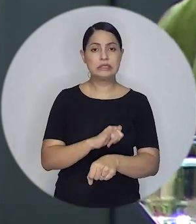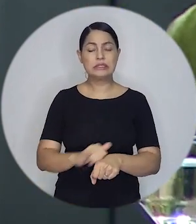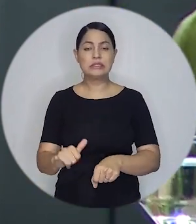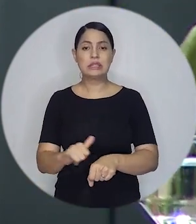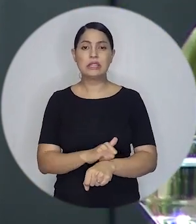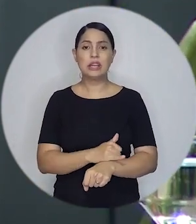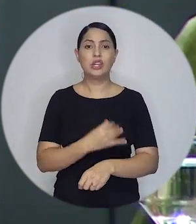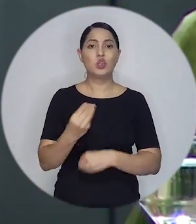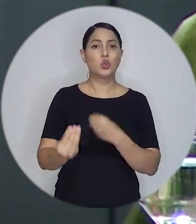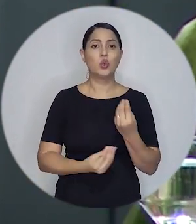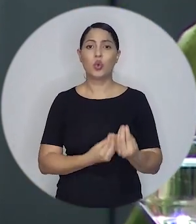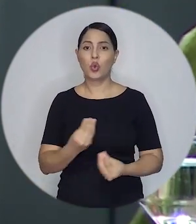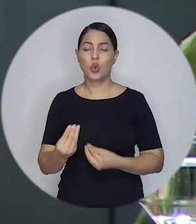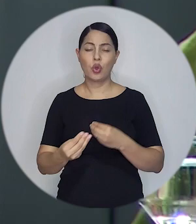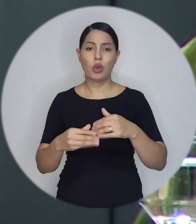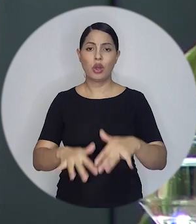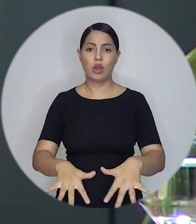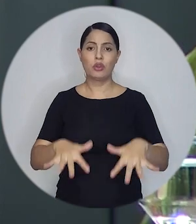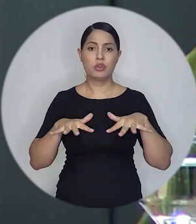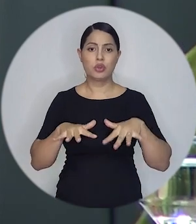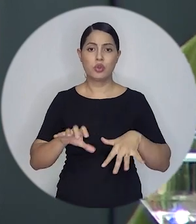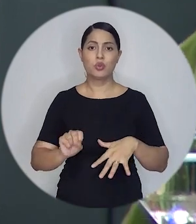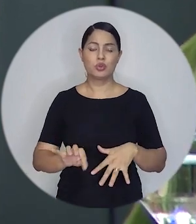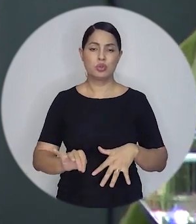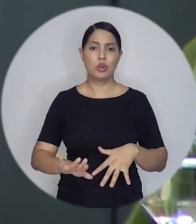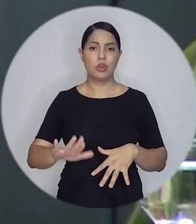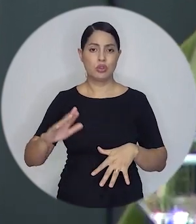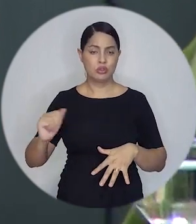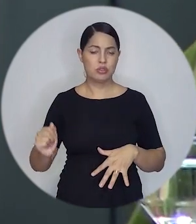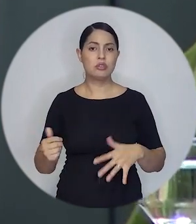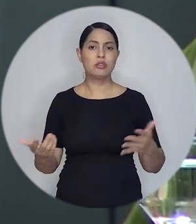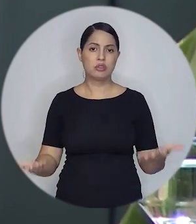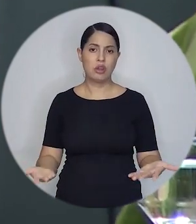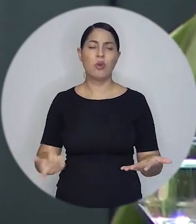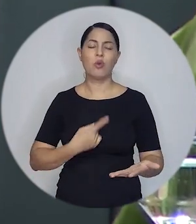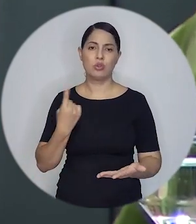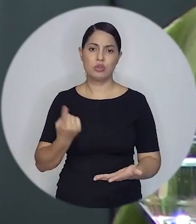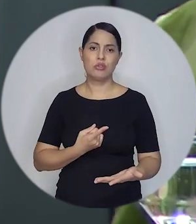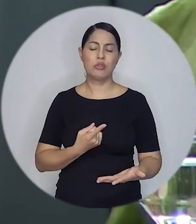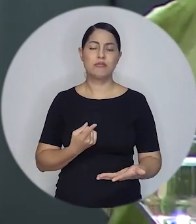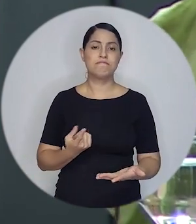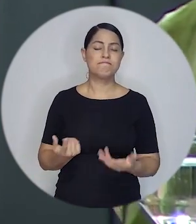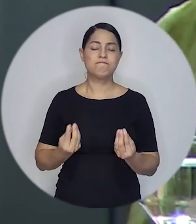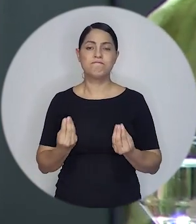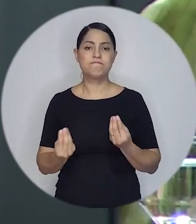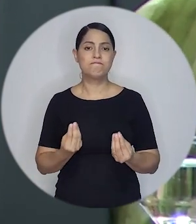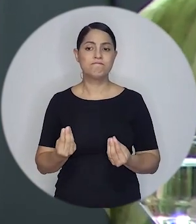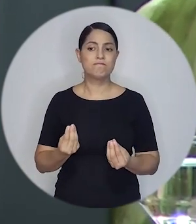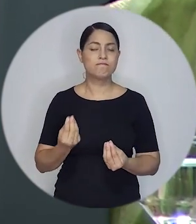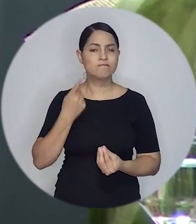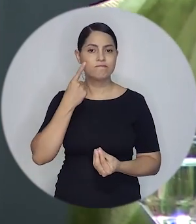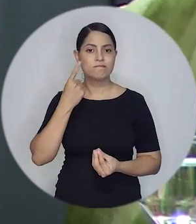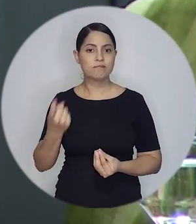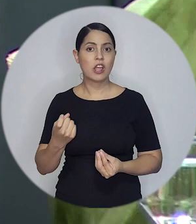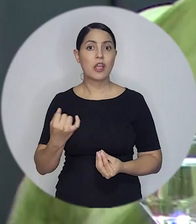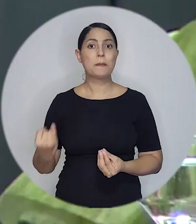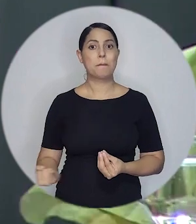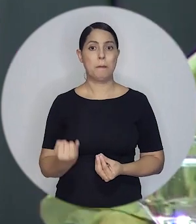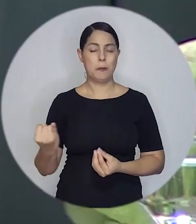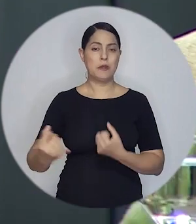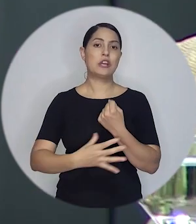construção de uma saída, e nós conseguimos essa saída, nós teríamos aí deixado de